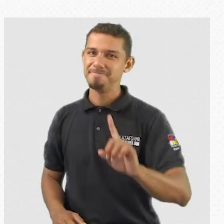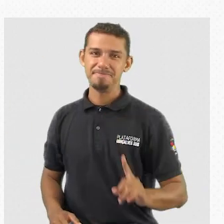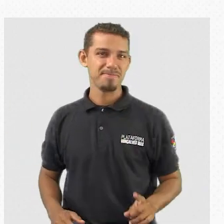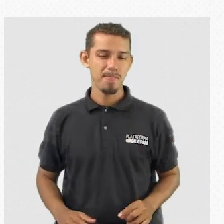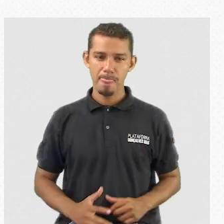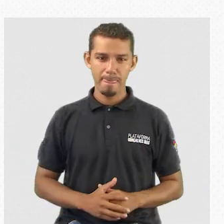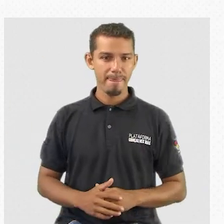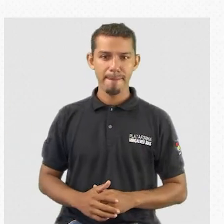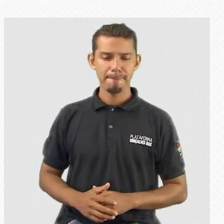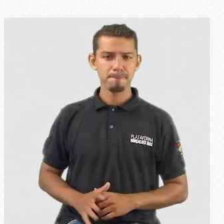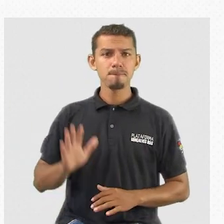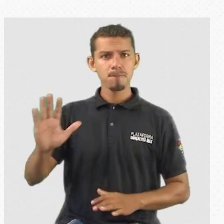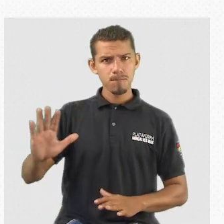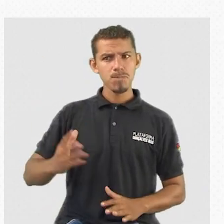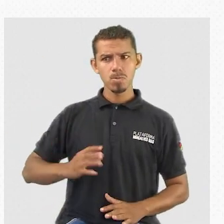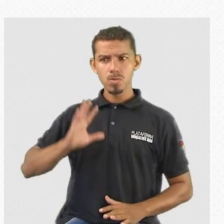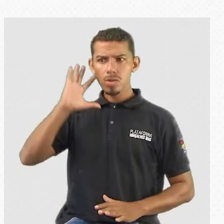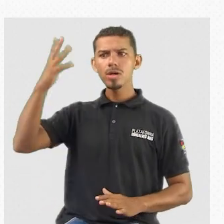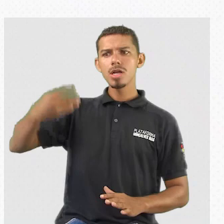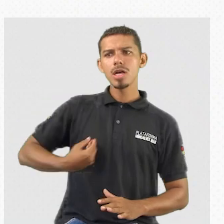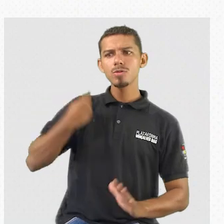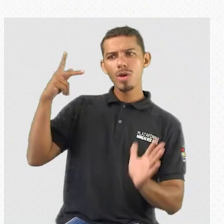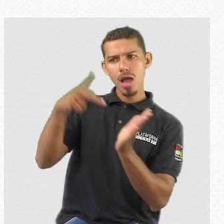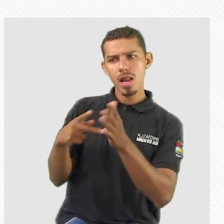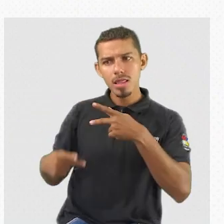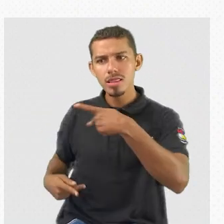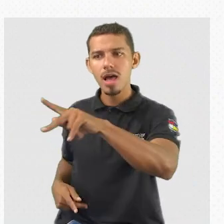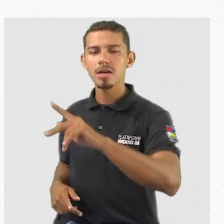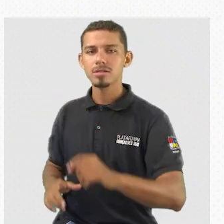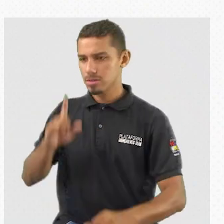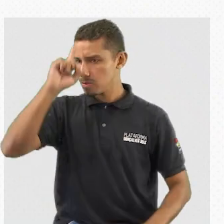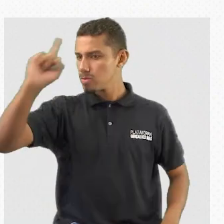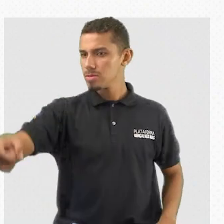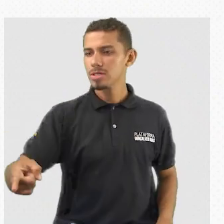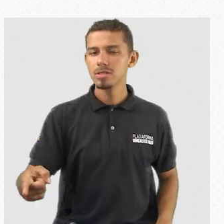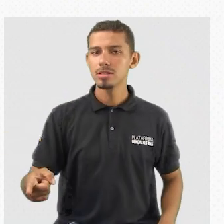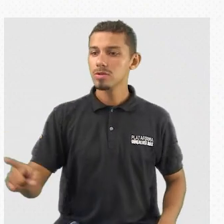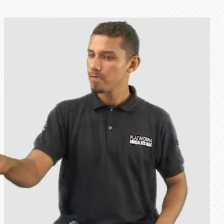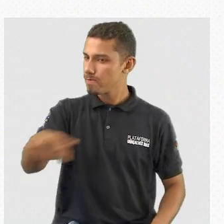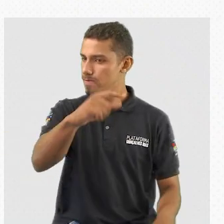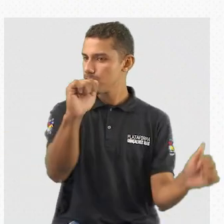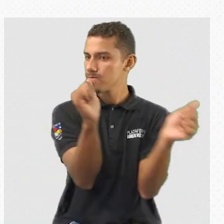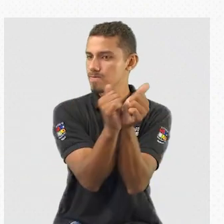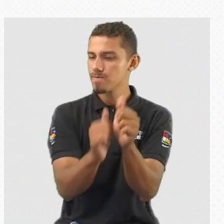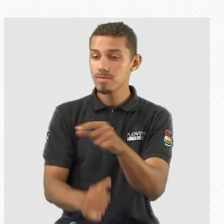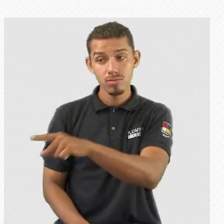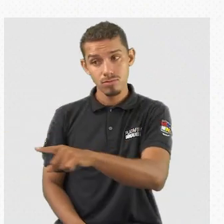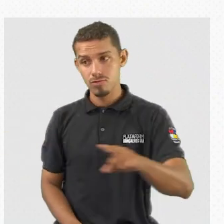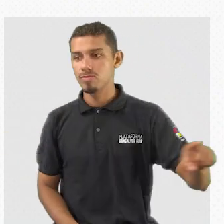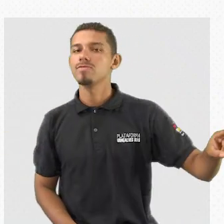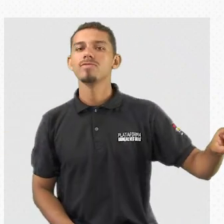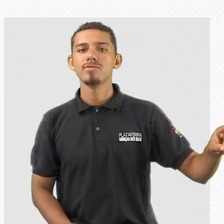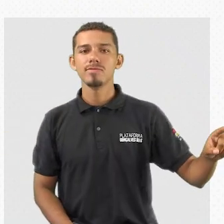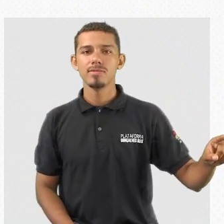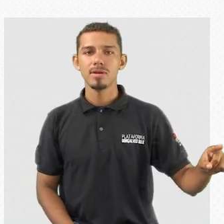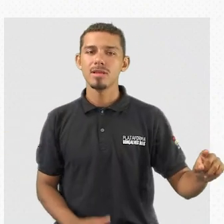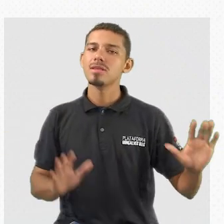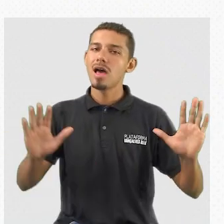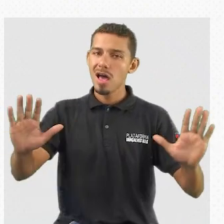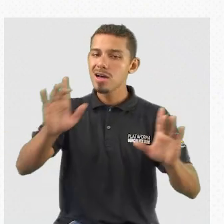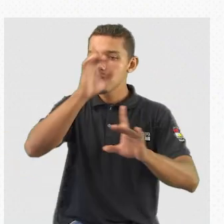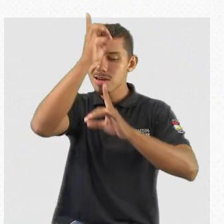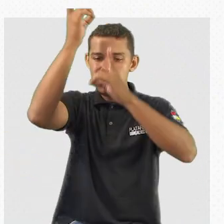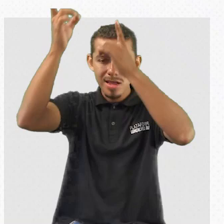não. Ele está criando uma realidade. Então, aqui, a linguagem, ela passa a ter um sentido também de